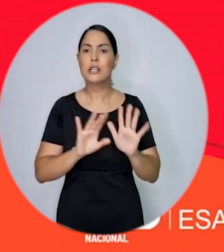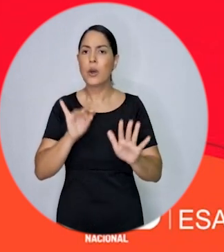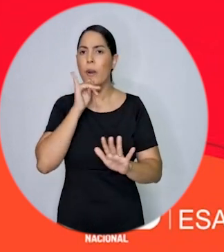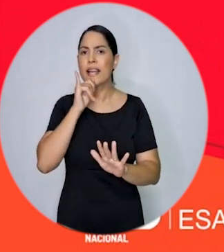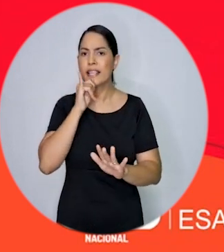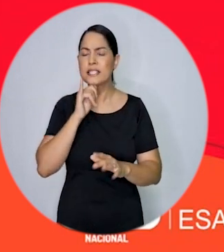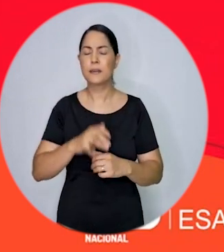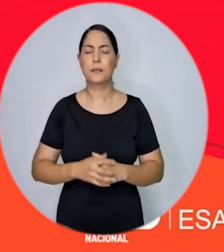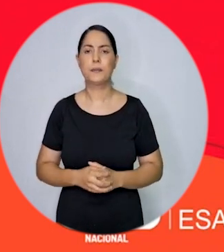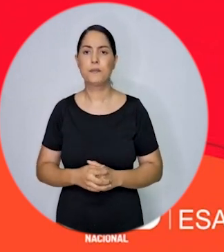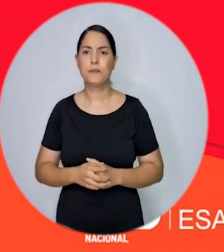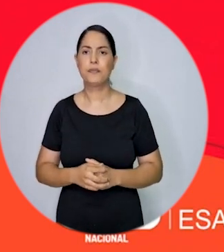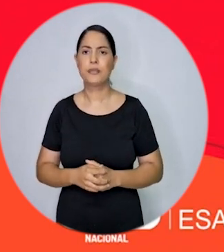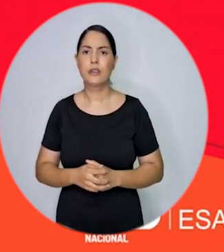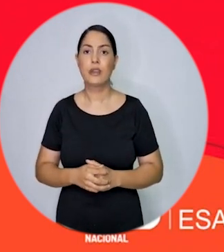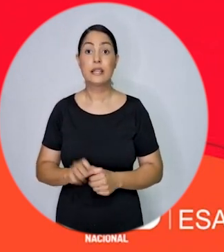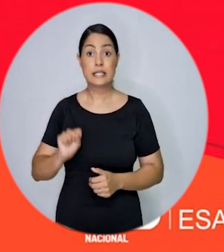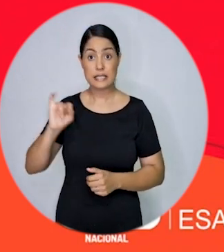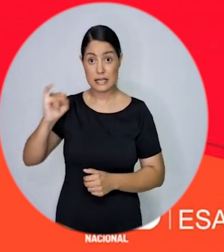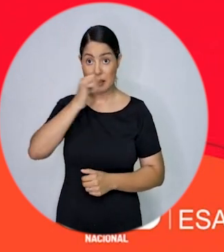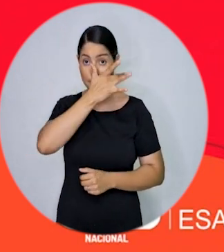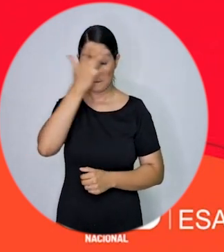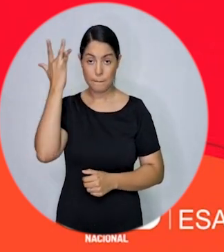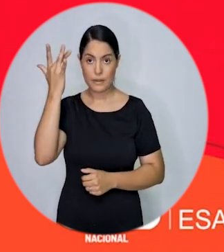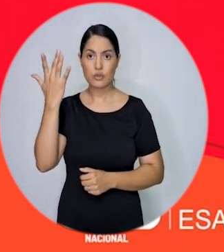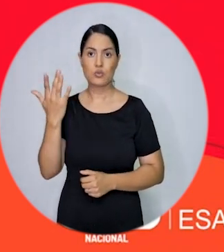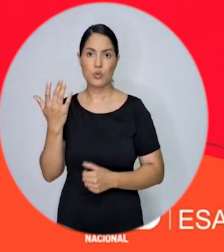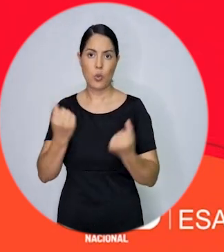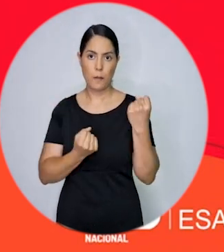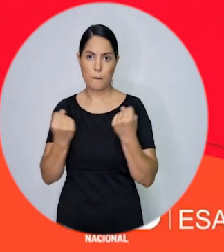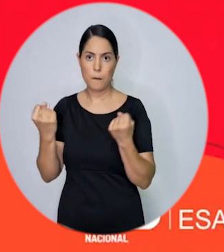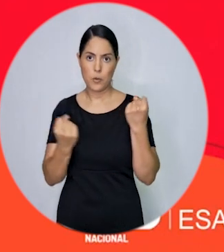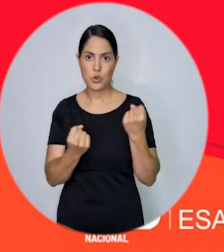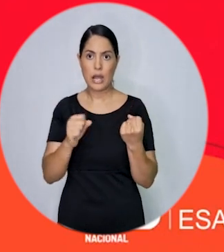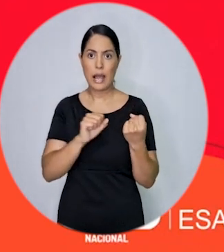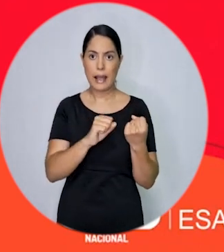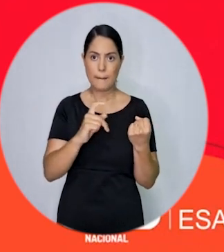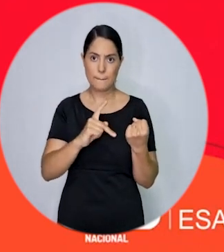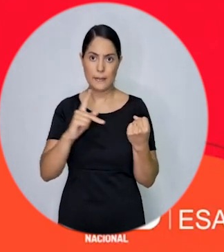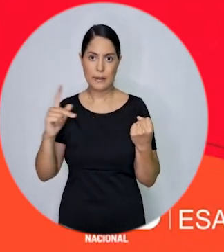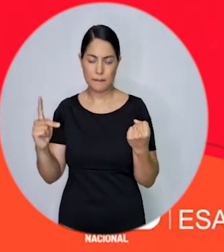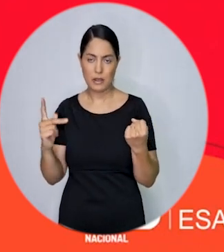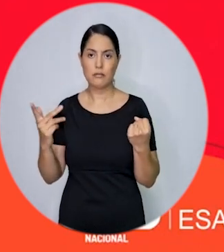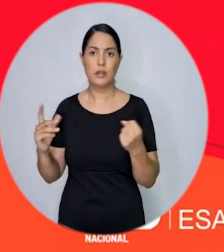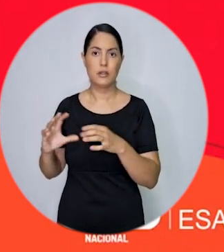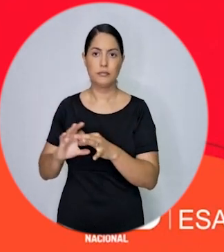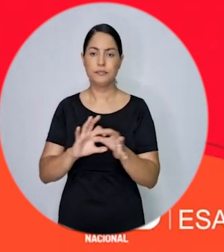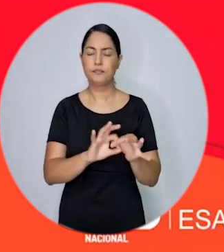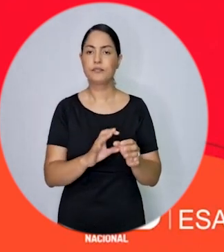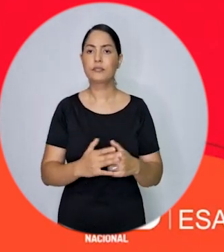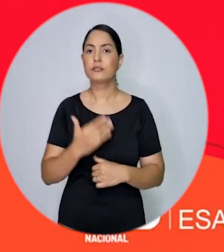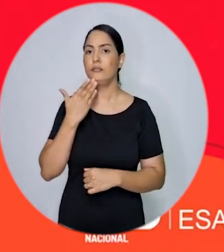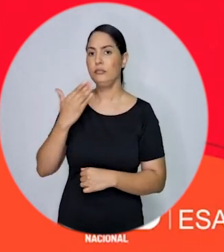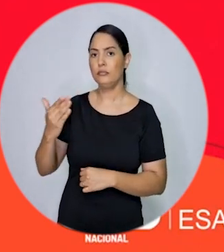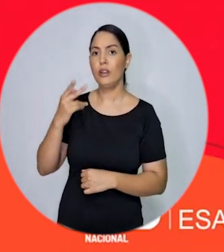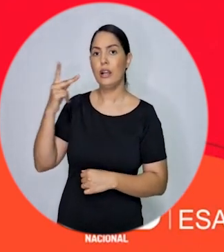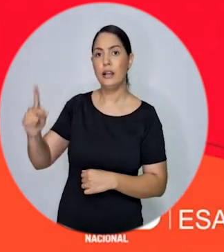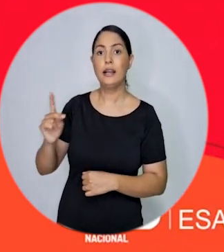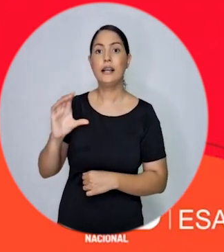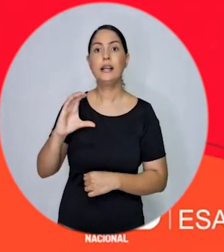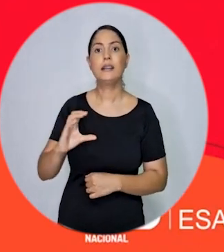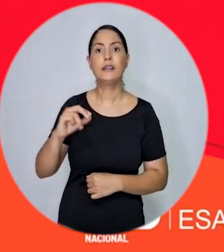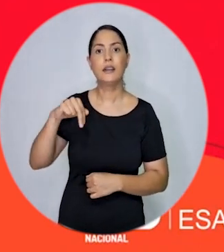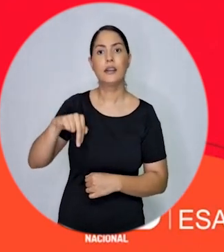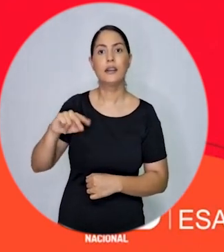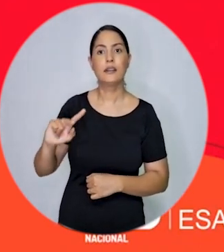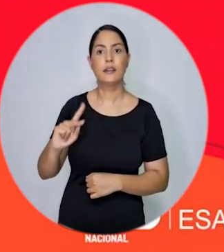o executado é motorista de aplicativo e eu peço como medida atípica a apreensão